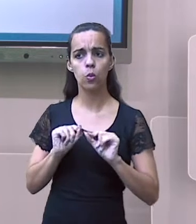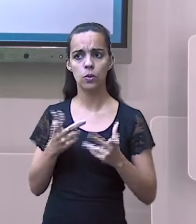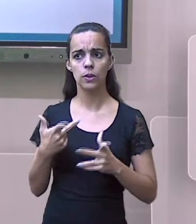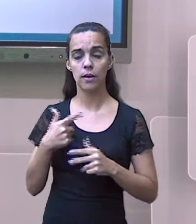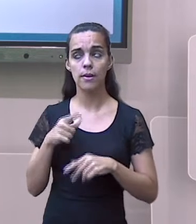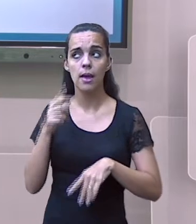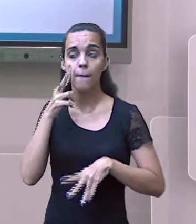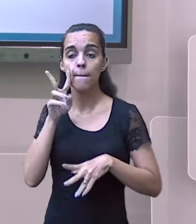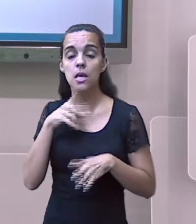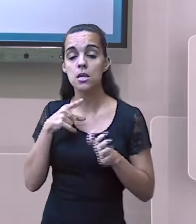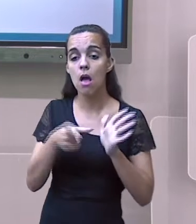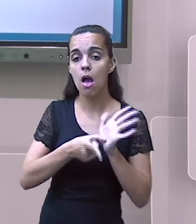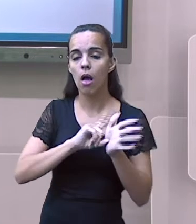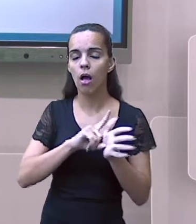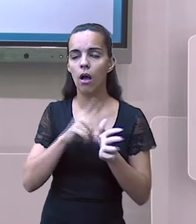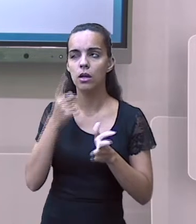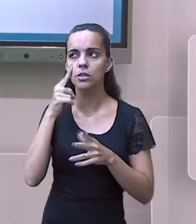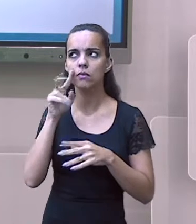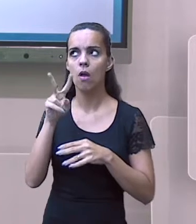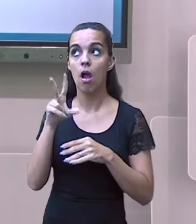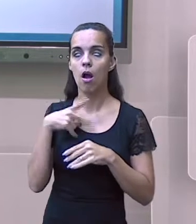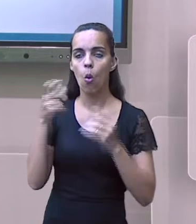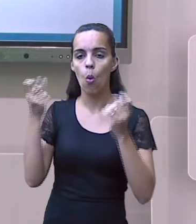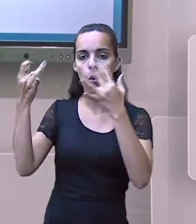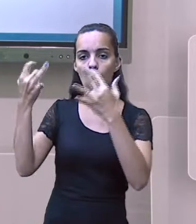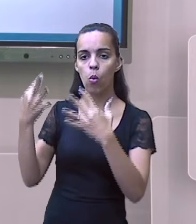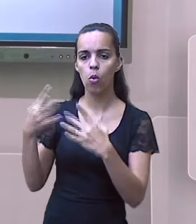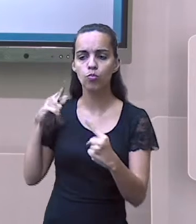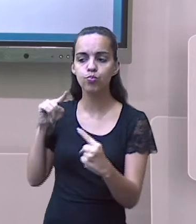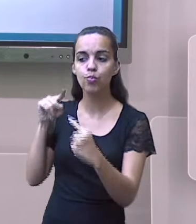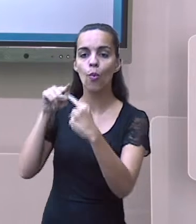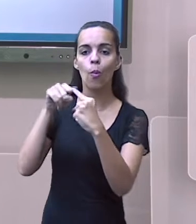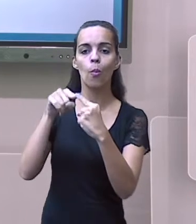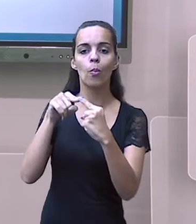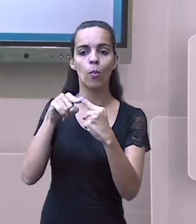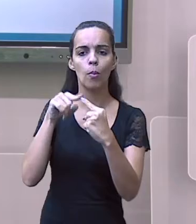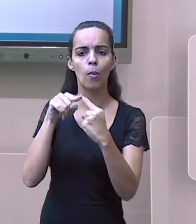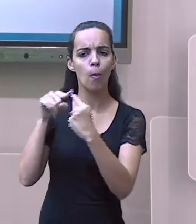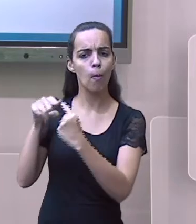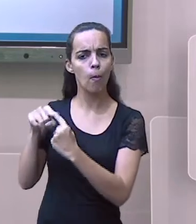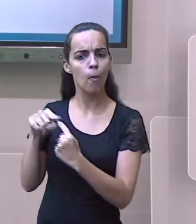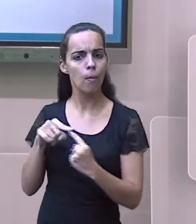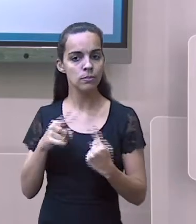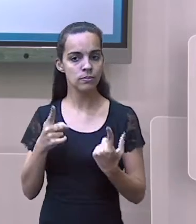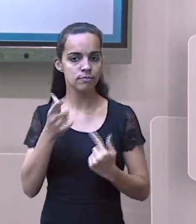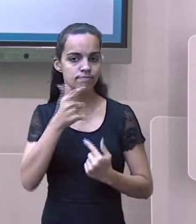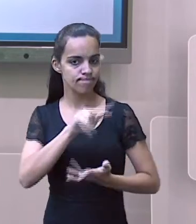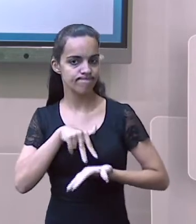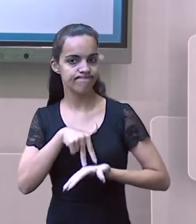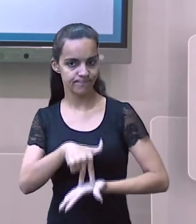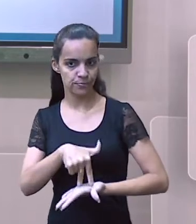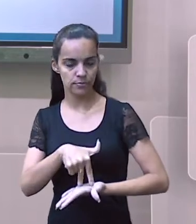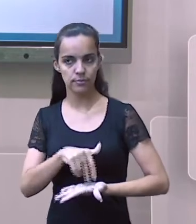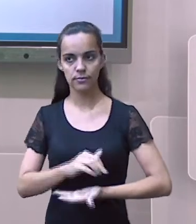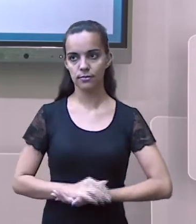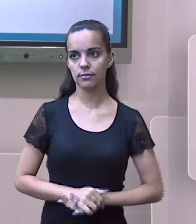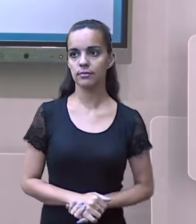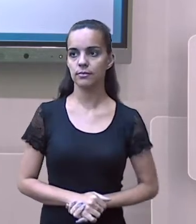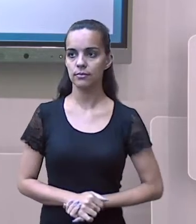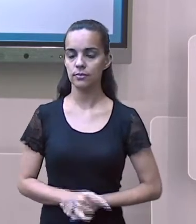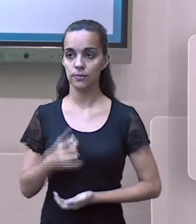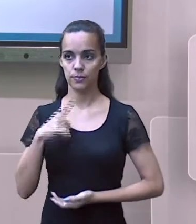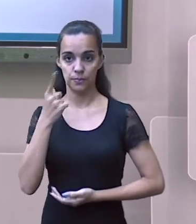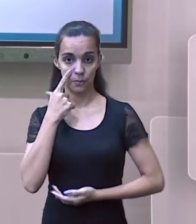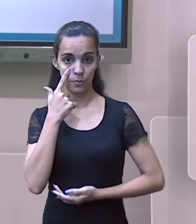clima do local aonde vivem. Por exemplo, eu trouxe aqui algumas imagens para vocês e